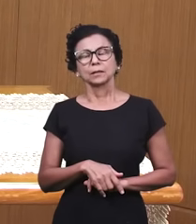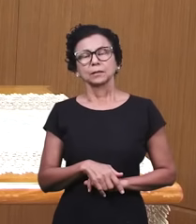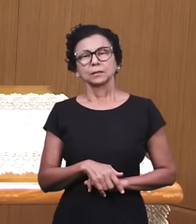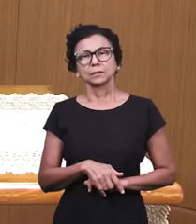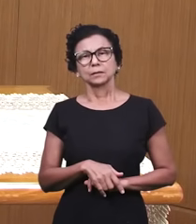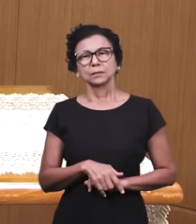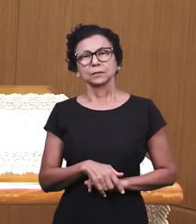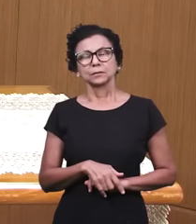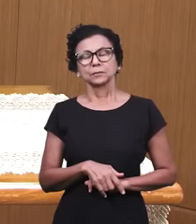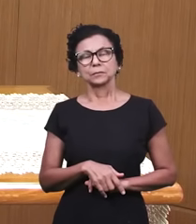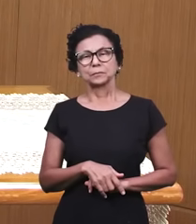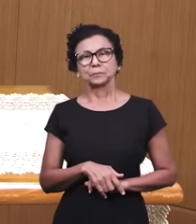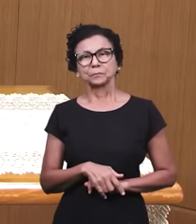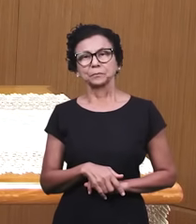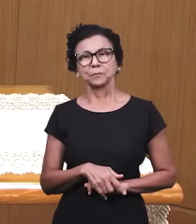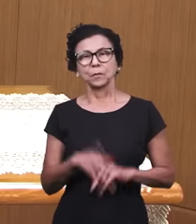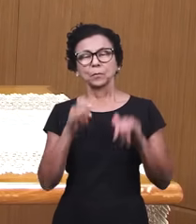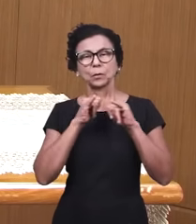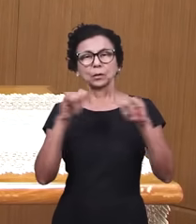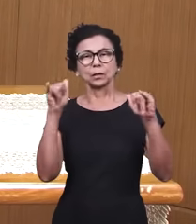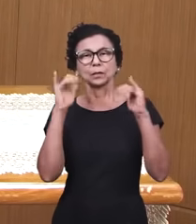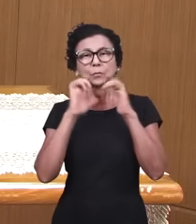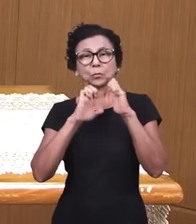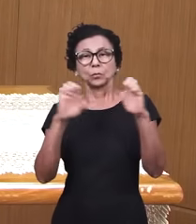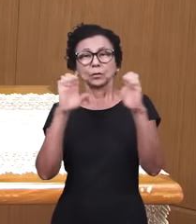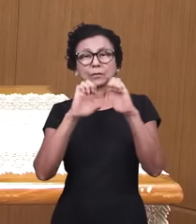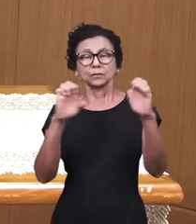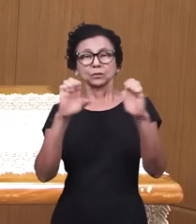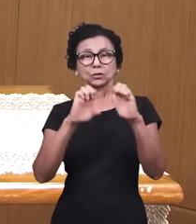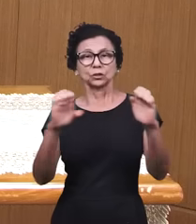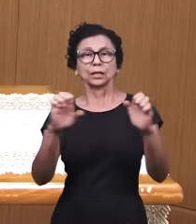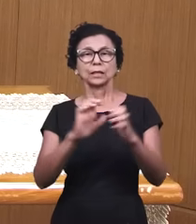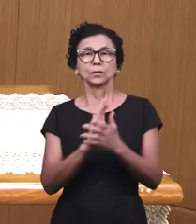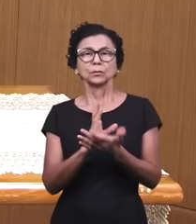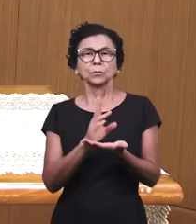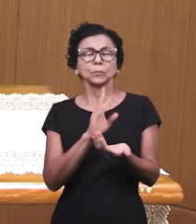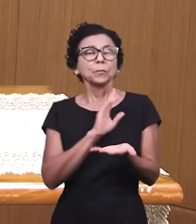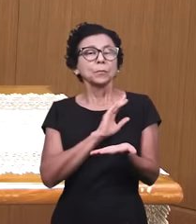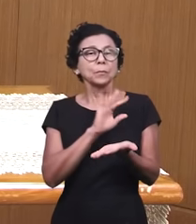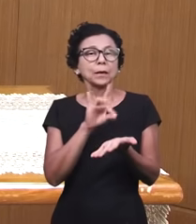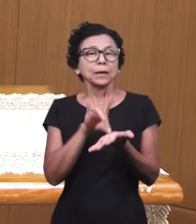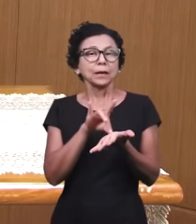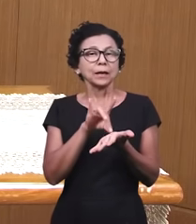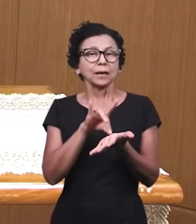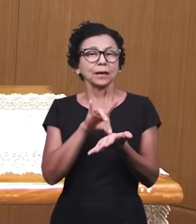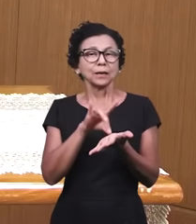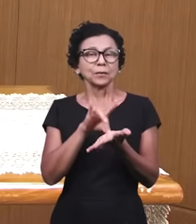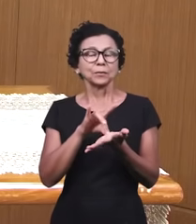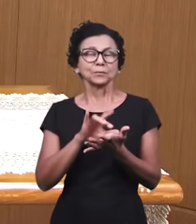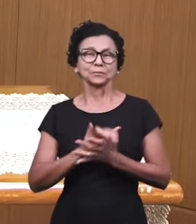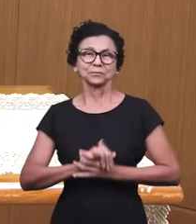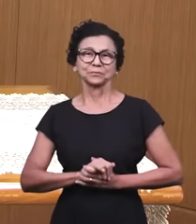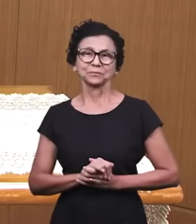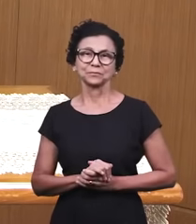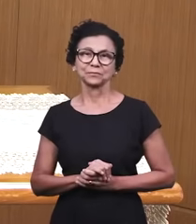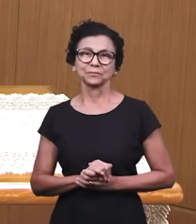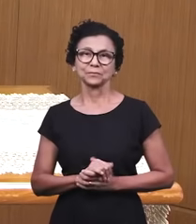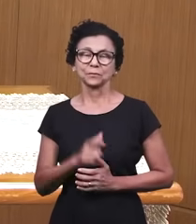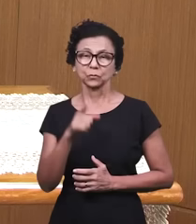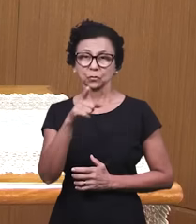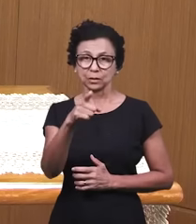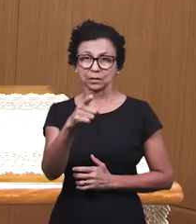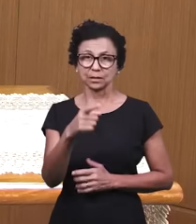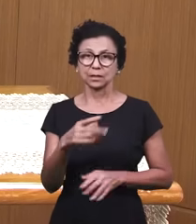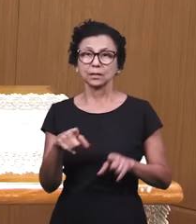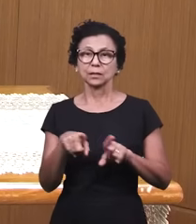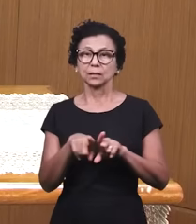é o bem maior, é o maior valor que o homem pode ter, você também pode receber na sua vida